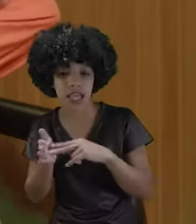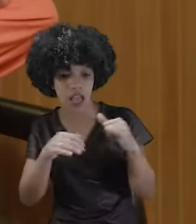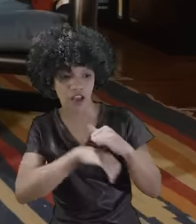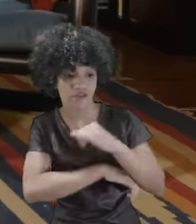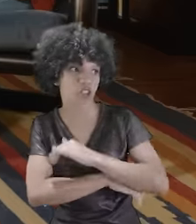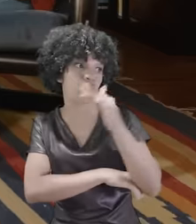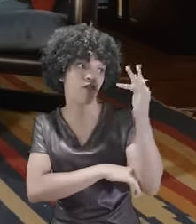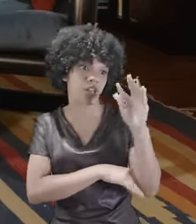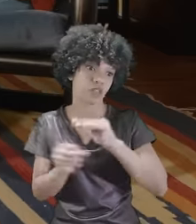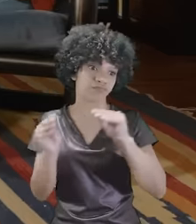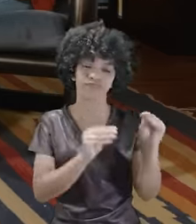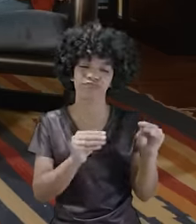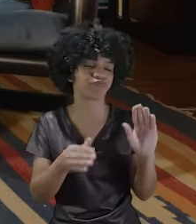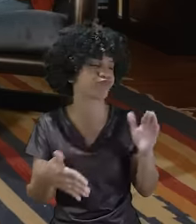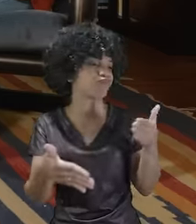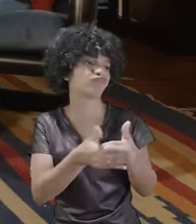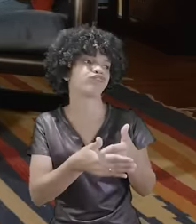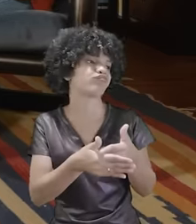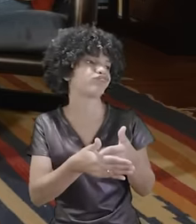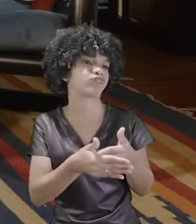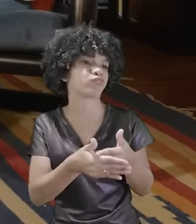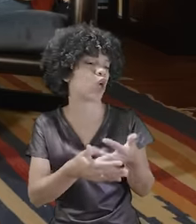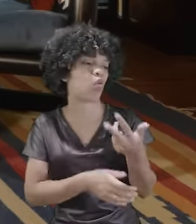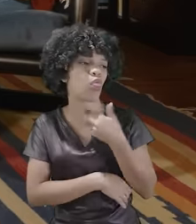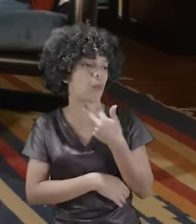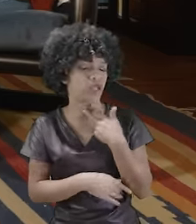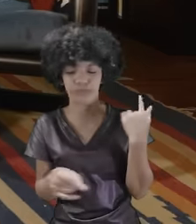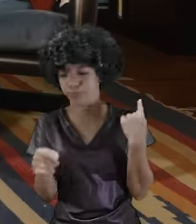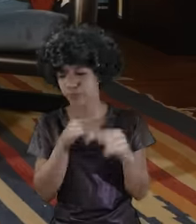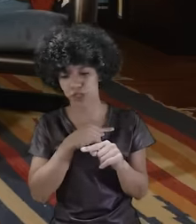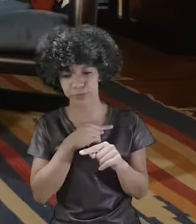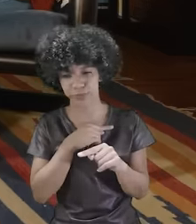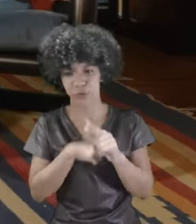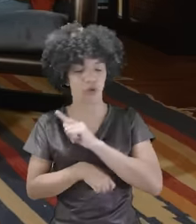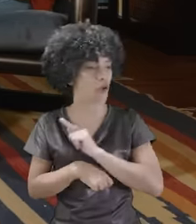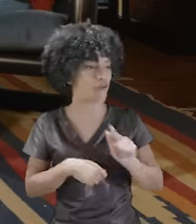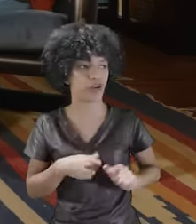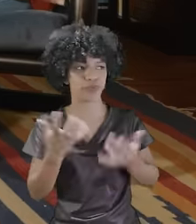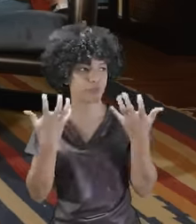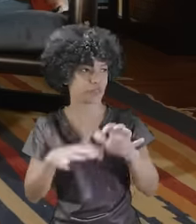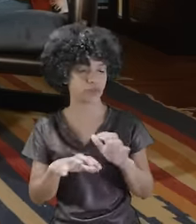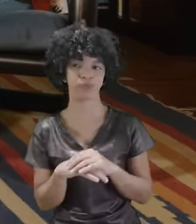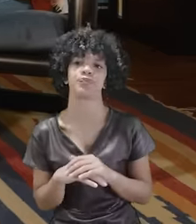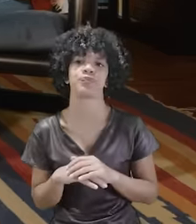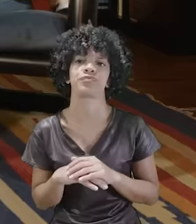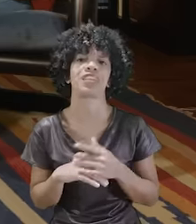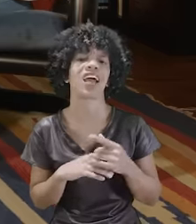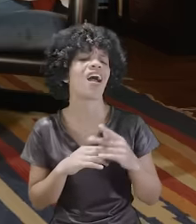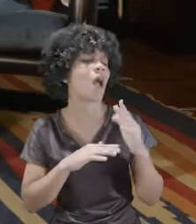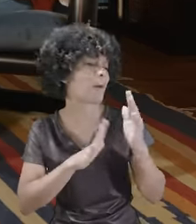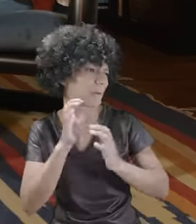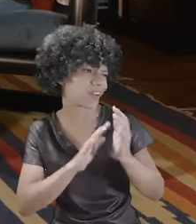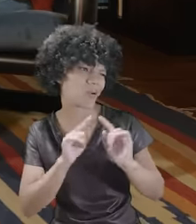tá indo para França você não deixando Fronteira para cílios não pode a gente não pode entrar e a gente brigou lá mas